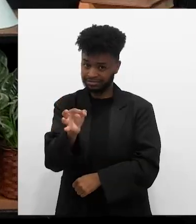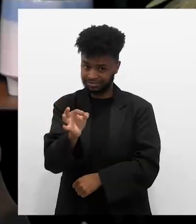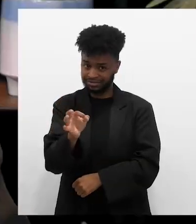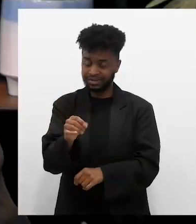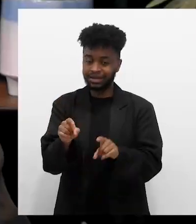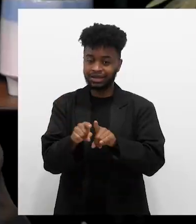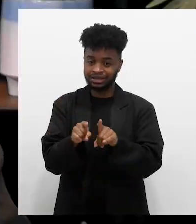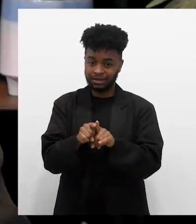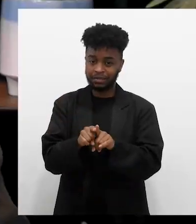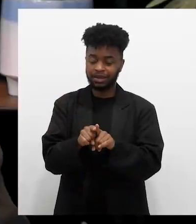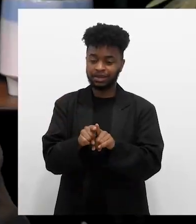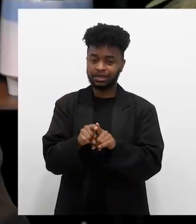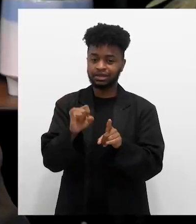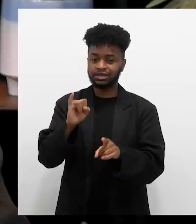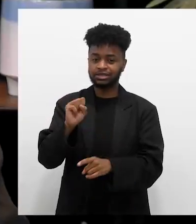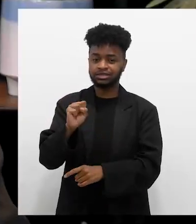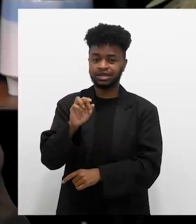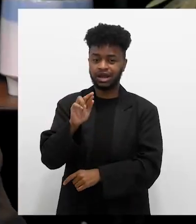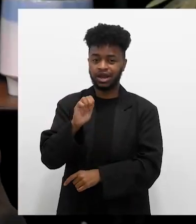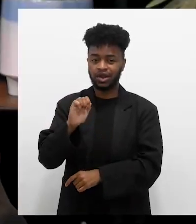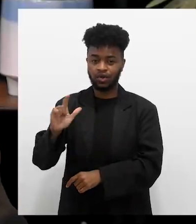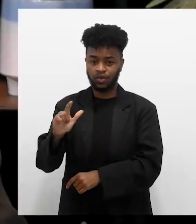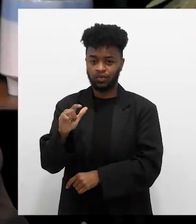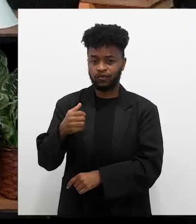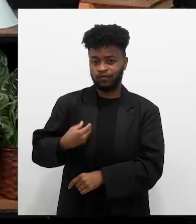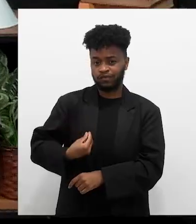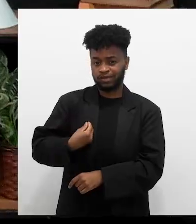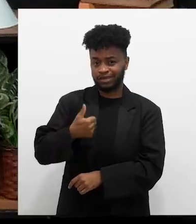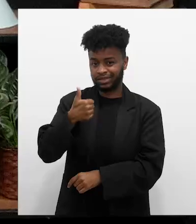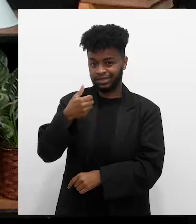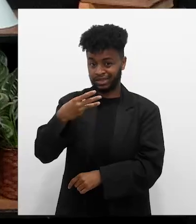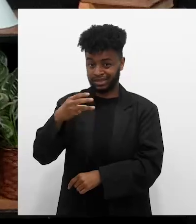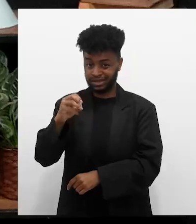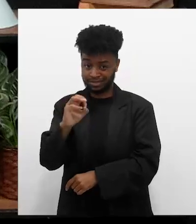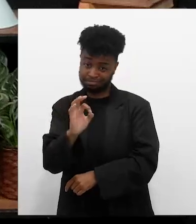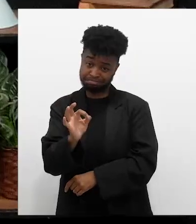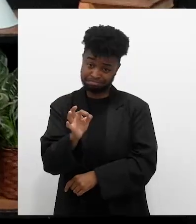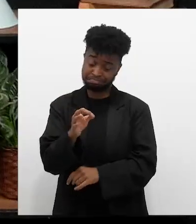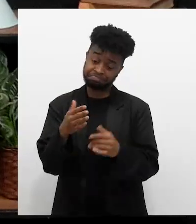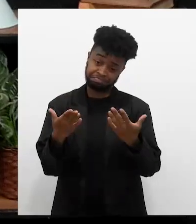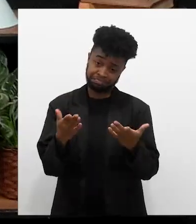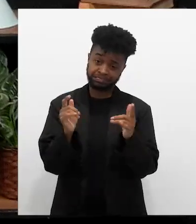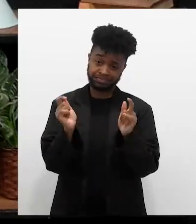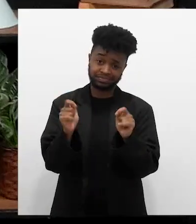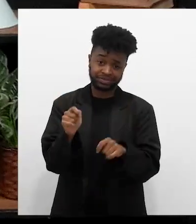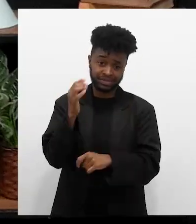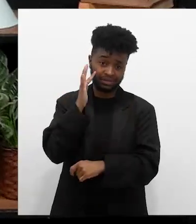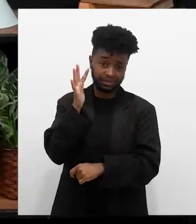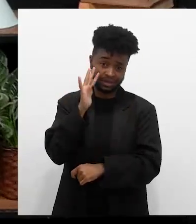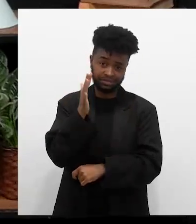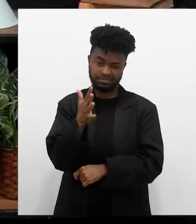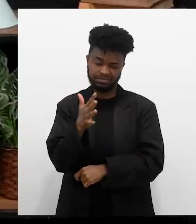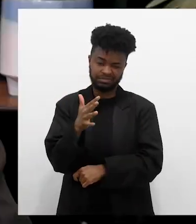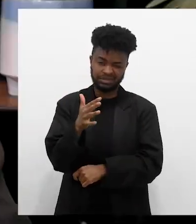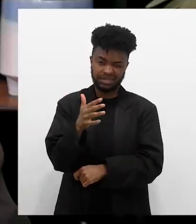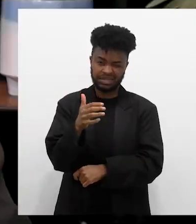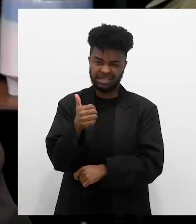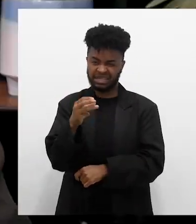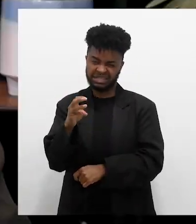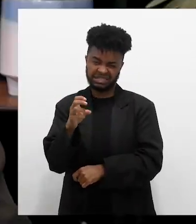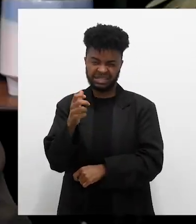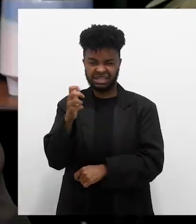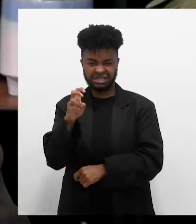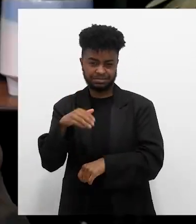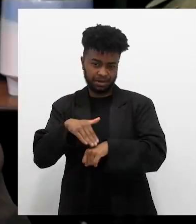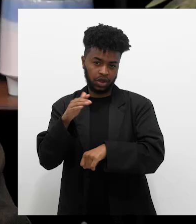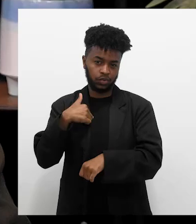170. No Antigo Testamento. Israel viveu 130. Então, a gente pode apostar mais de